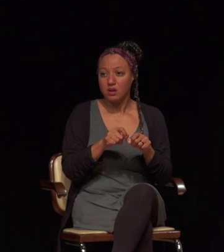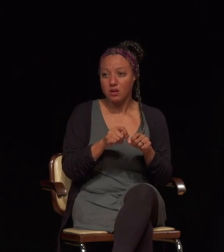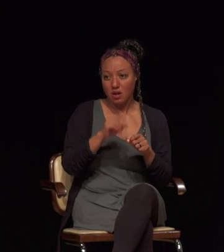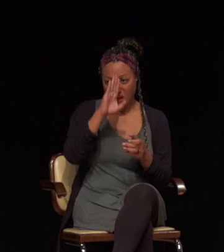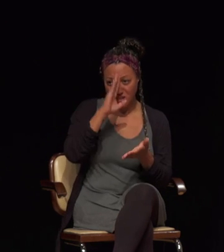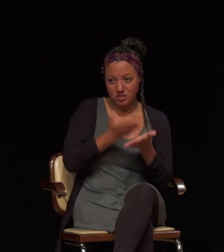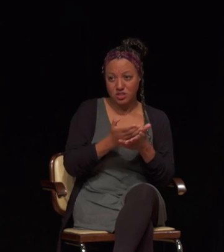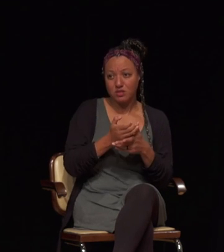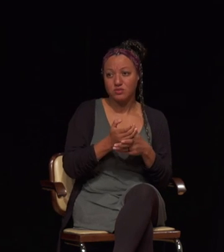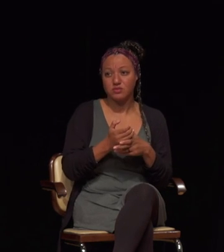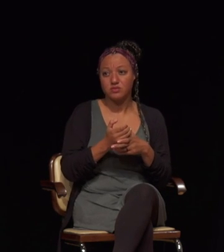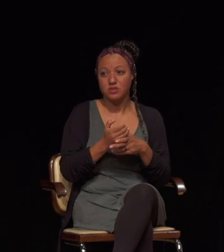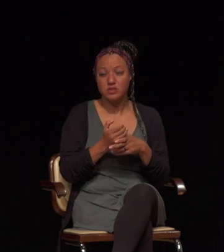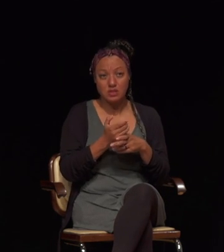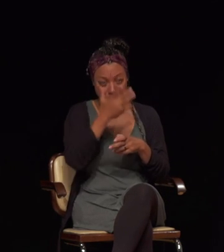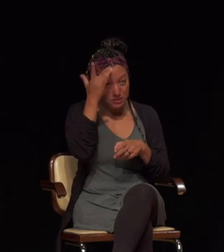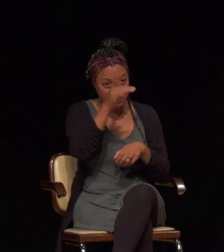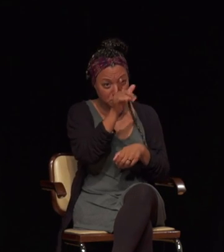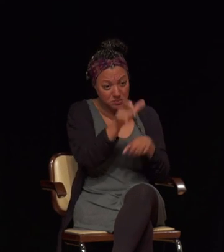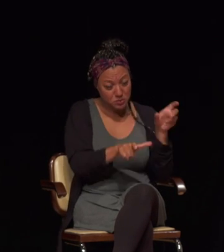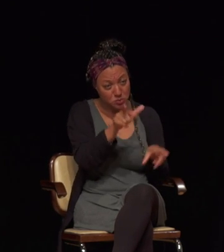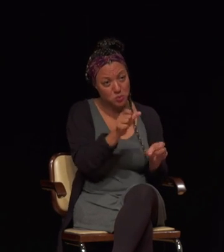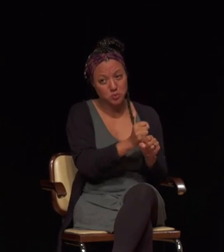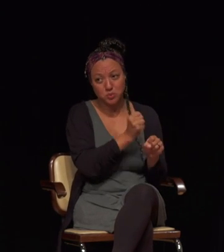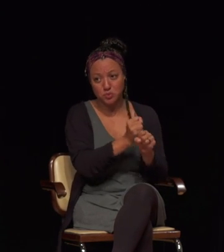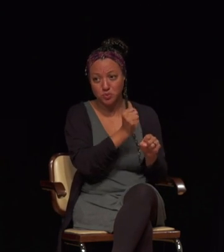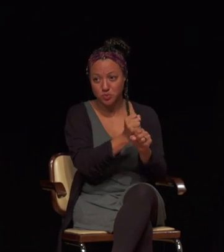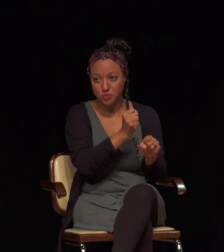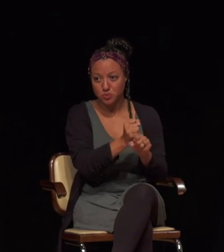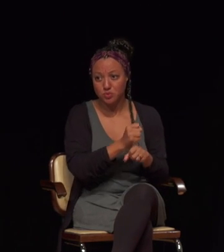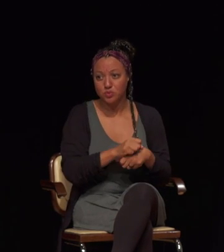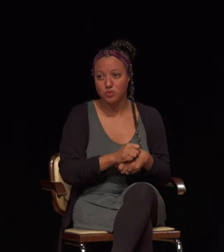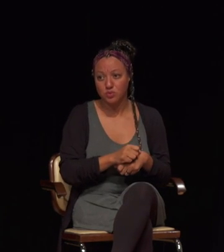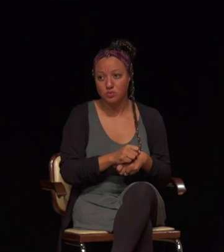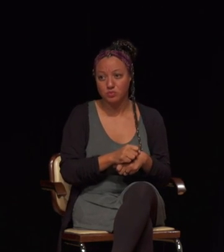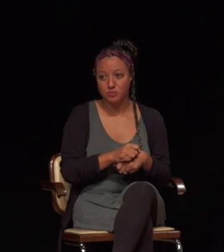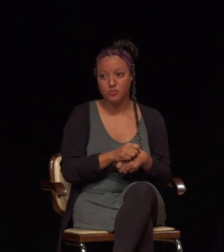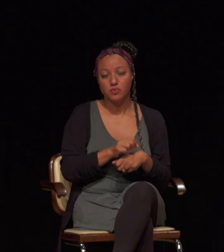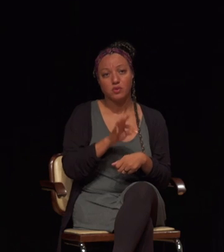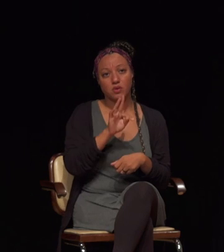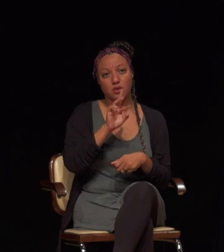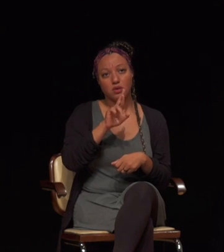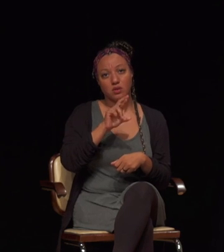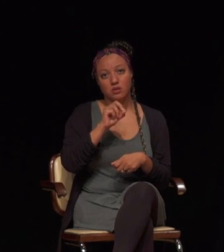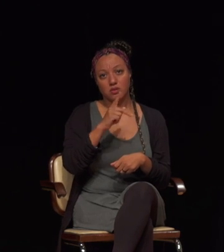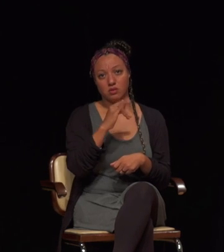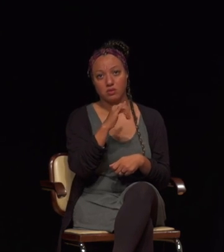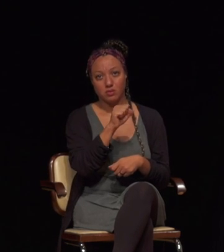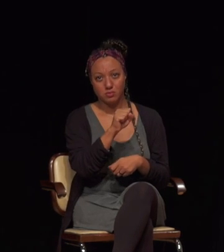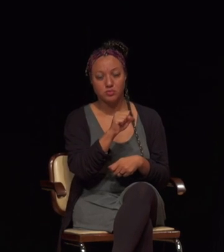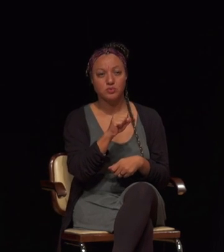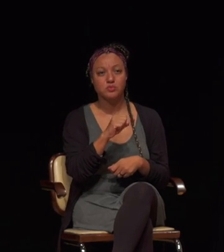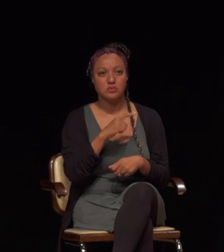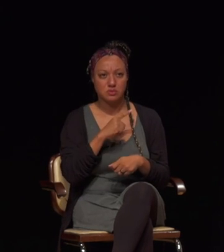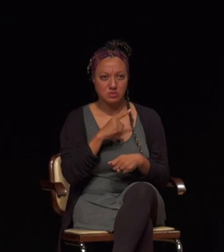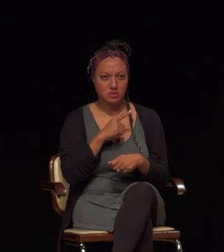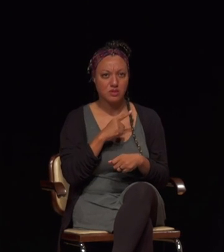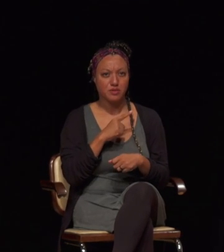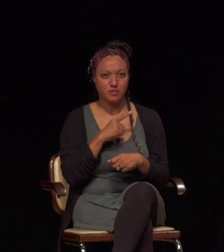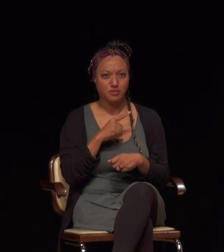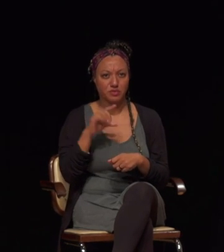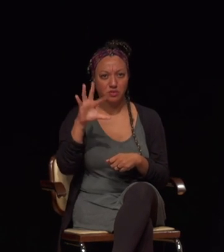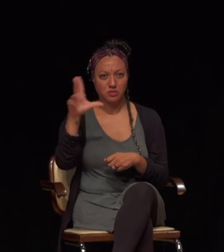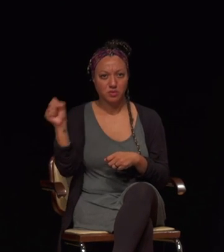apenas enfim ah e foram também povos que foram retirados compulsoriamente dos seus